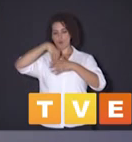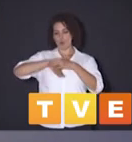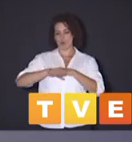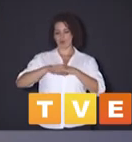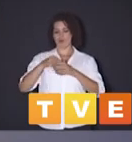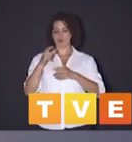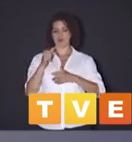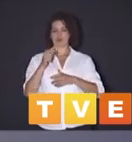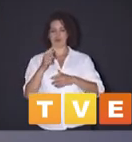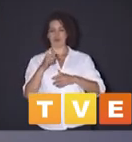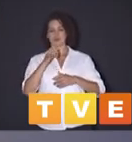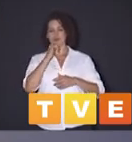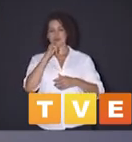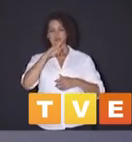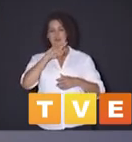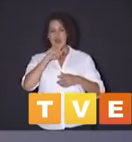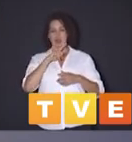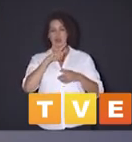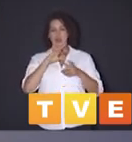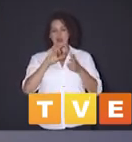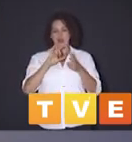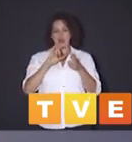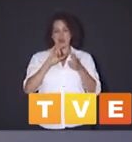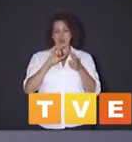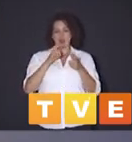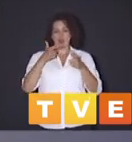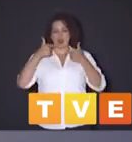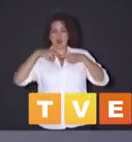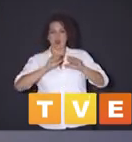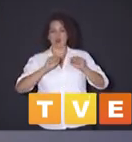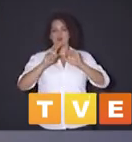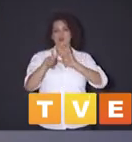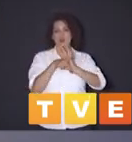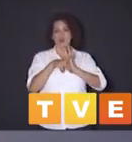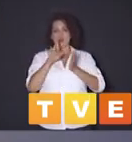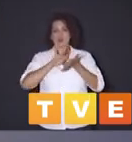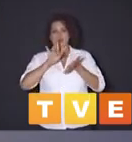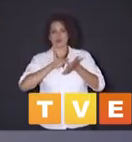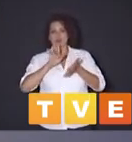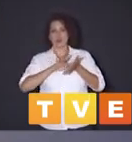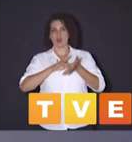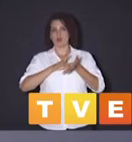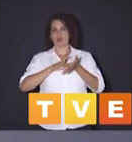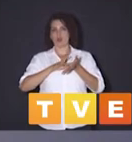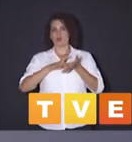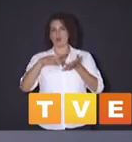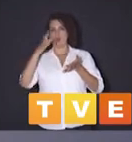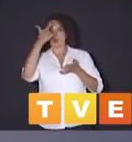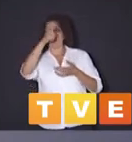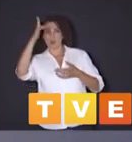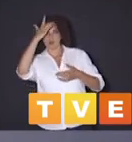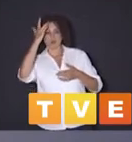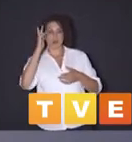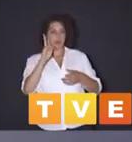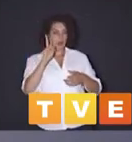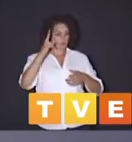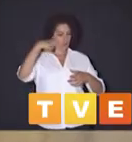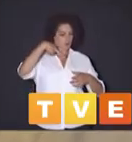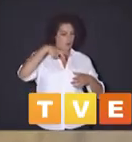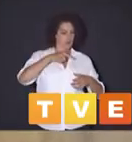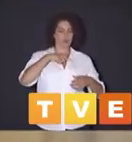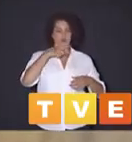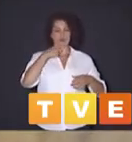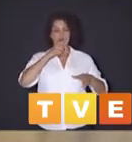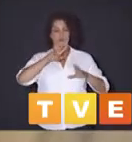ler o talento precisa de uma chave que a sua então aí começa a coisa dá a analogia com dinheiro seu